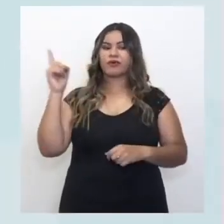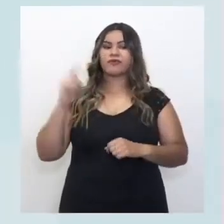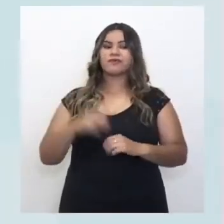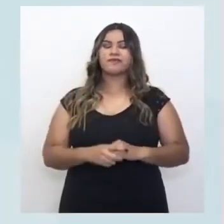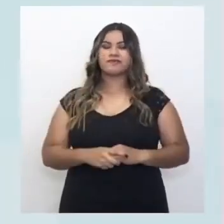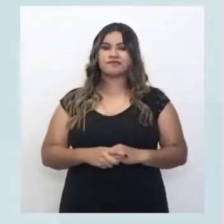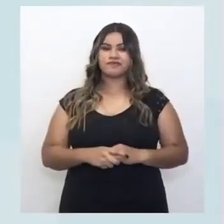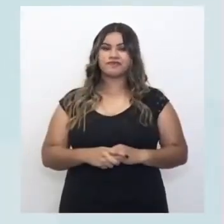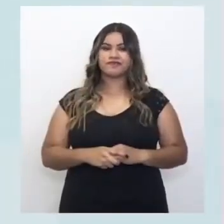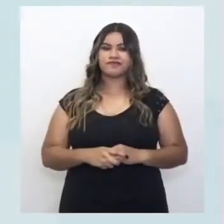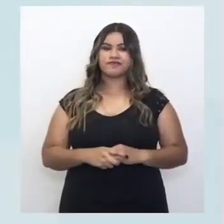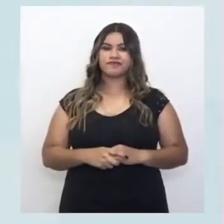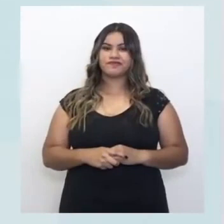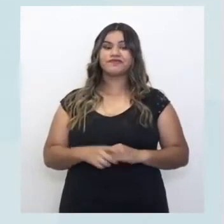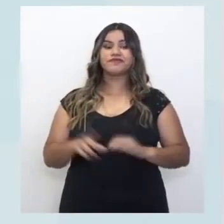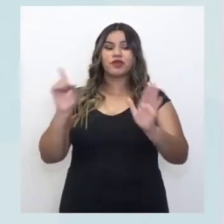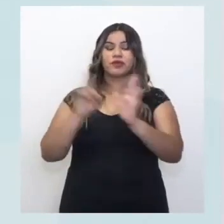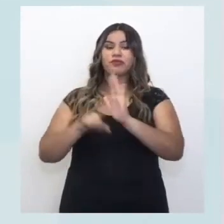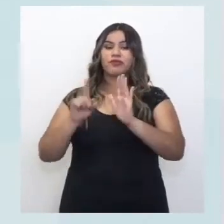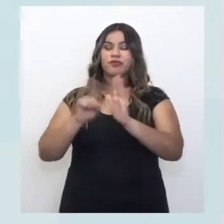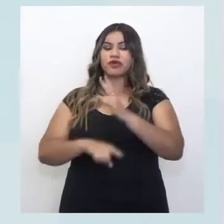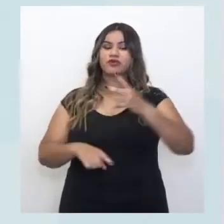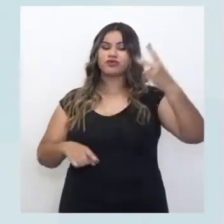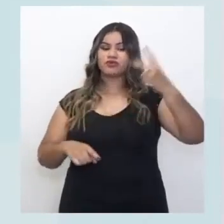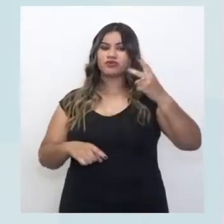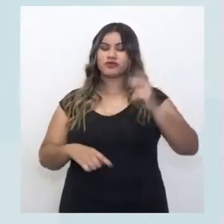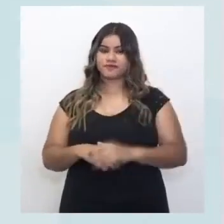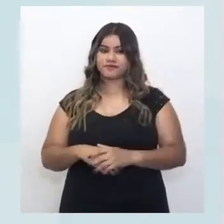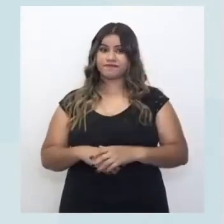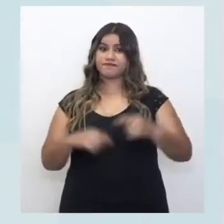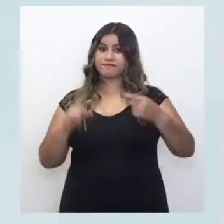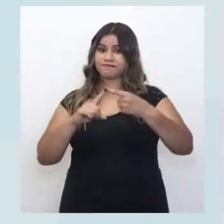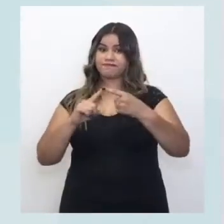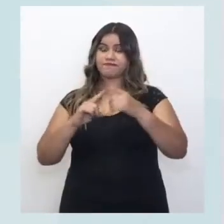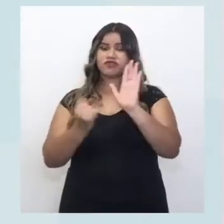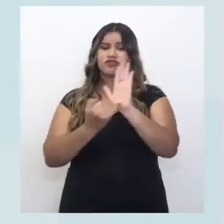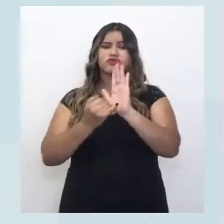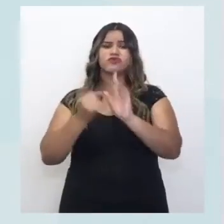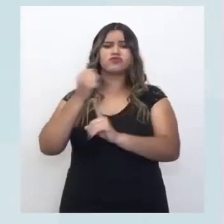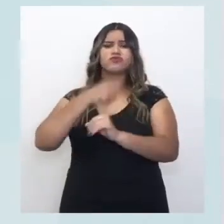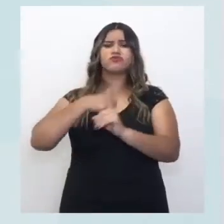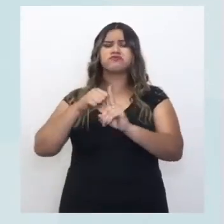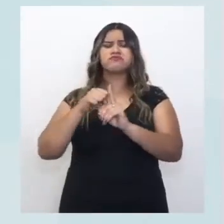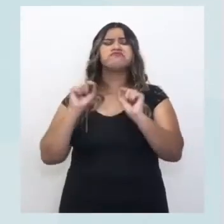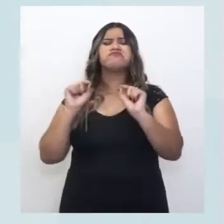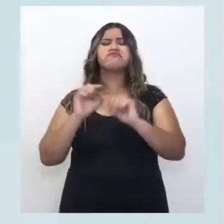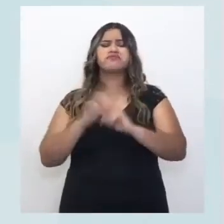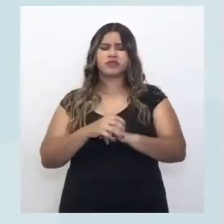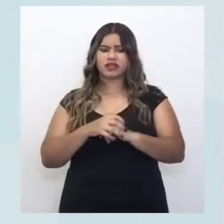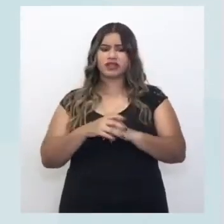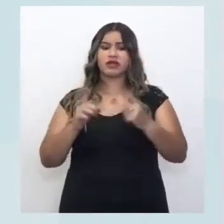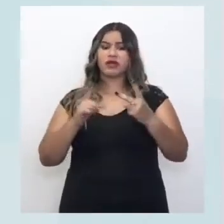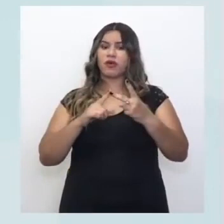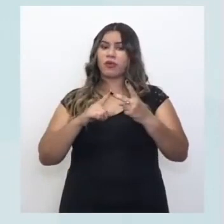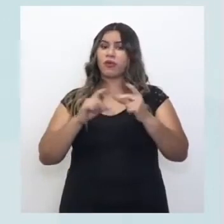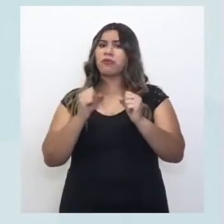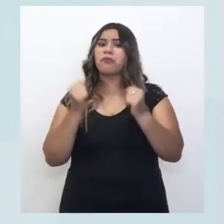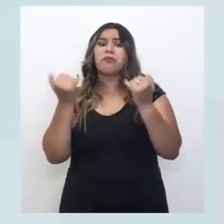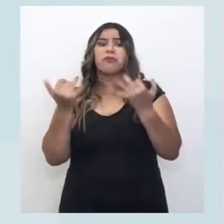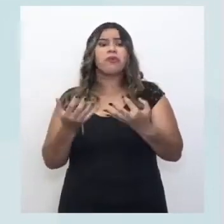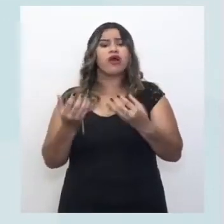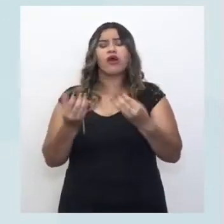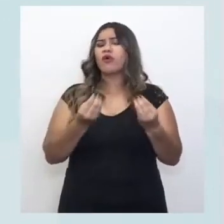a sondagem, duas questões. O que são indicadores sociais? 2. Dê um exemplo